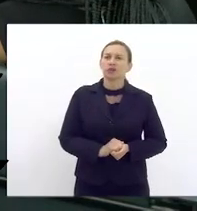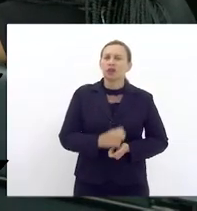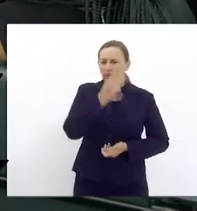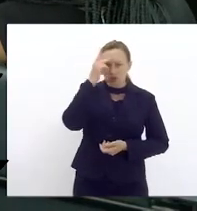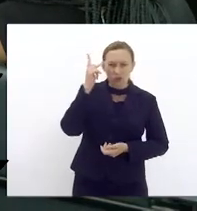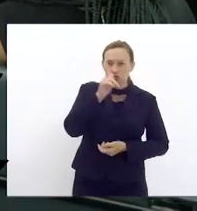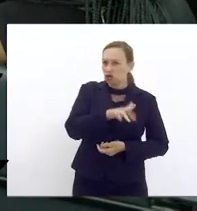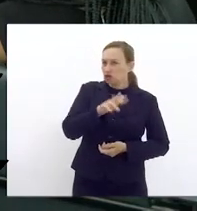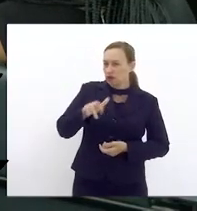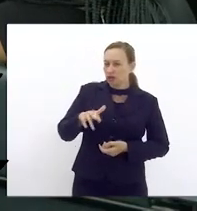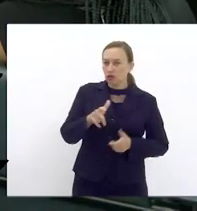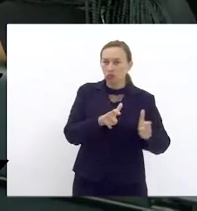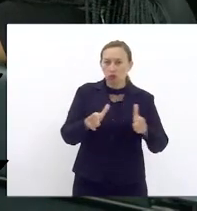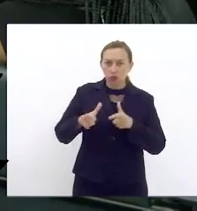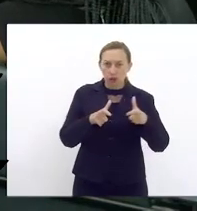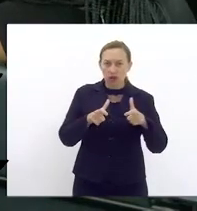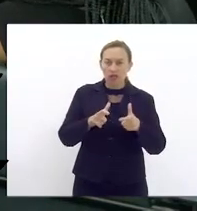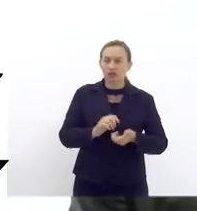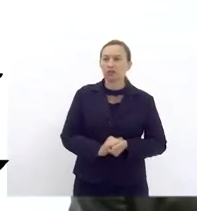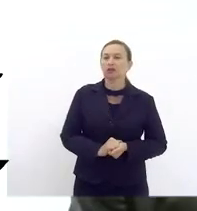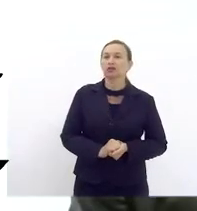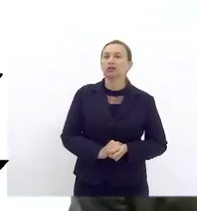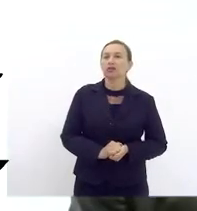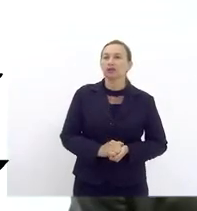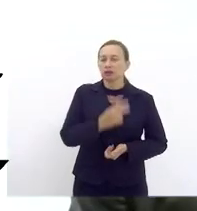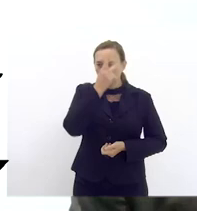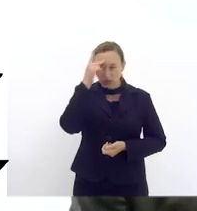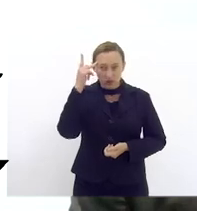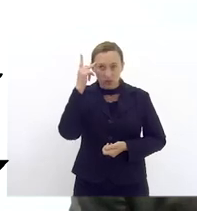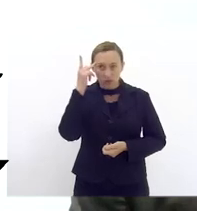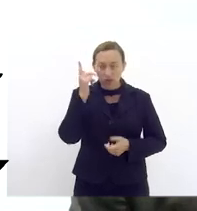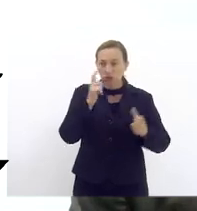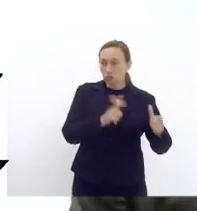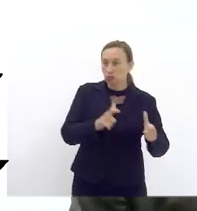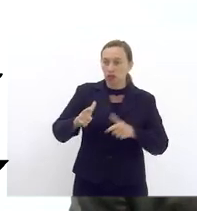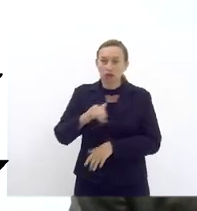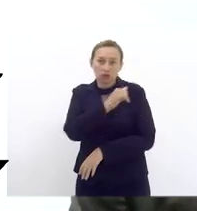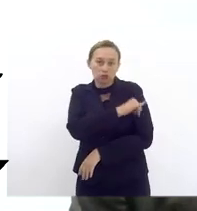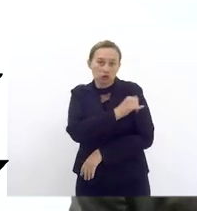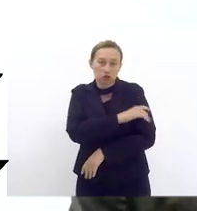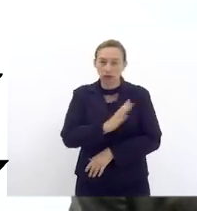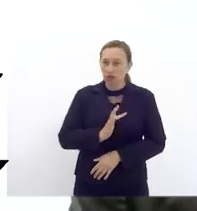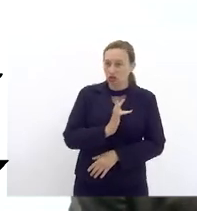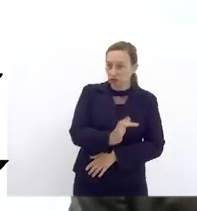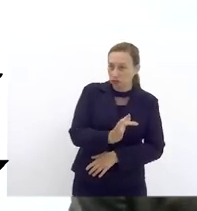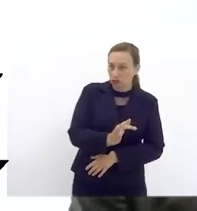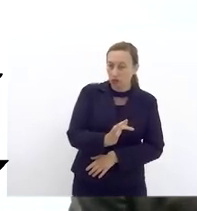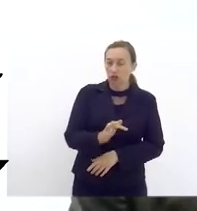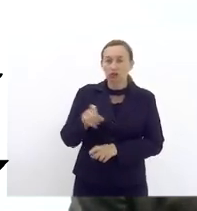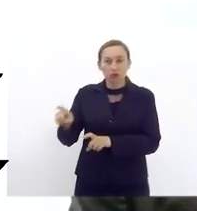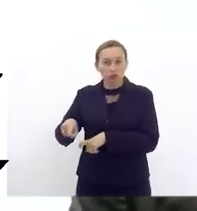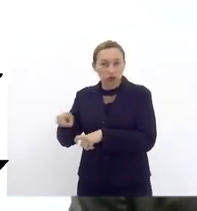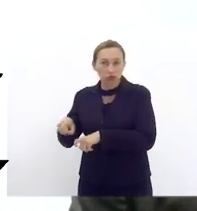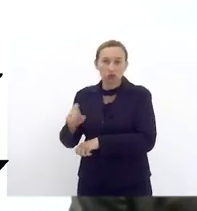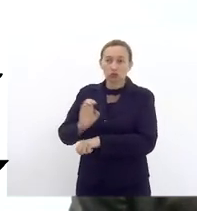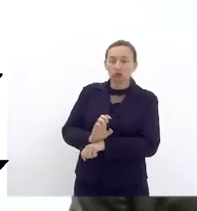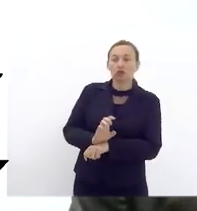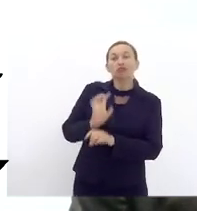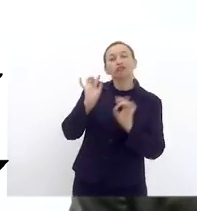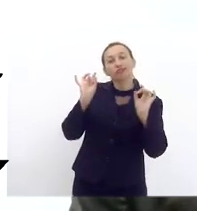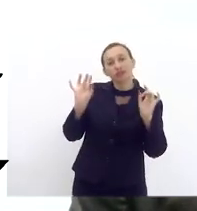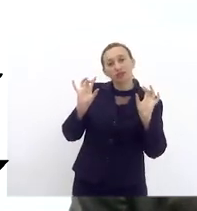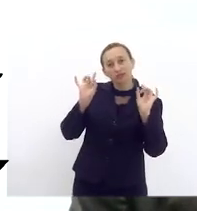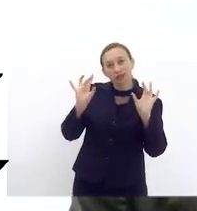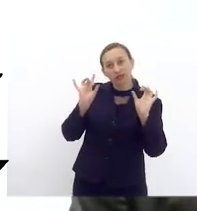diversas cidades tivemos pessoas diversos pontos do Rio de Janeiro da Baixada Fluminense do interior do Estado em